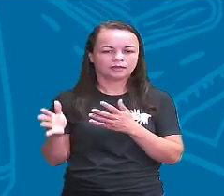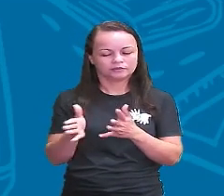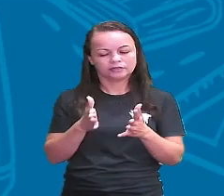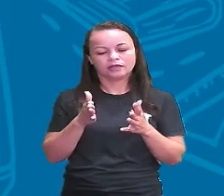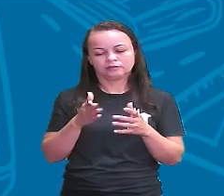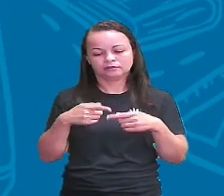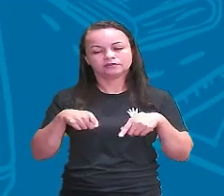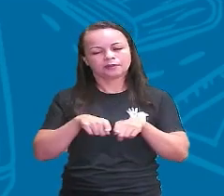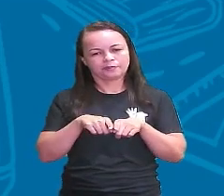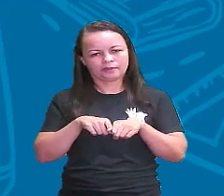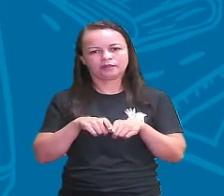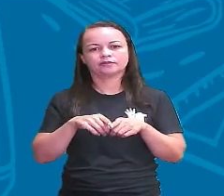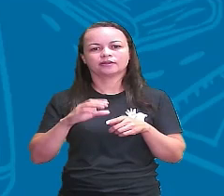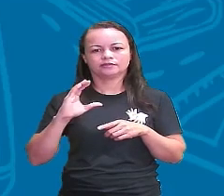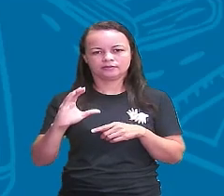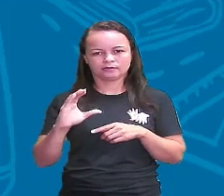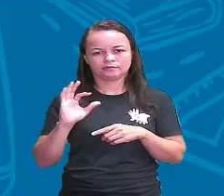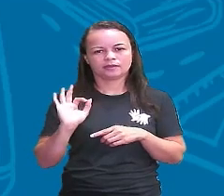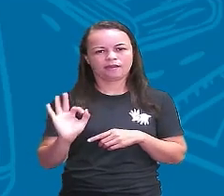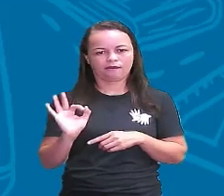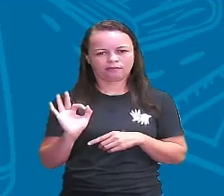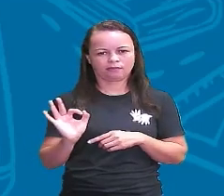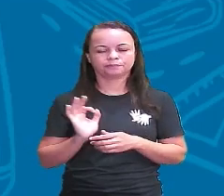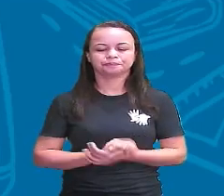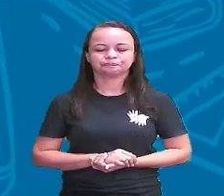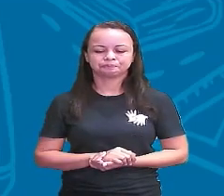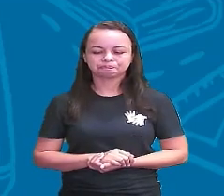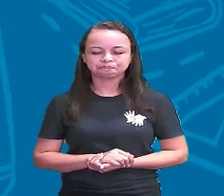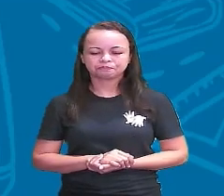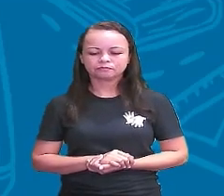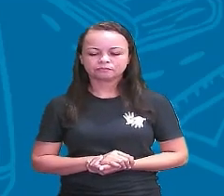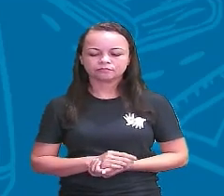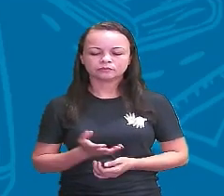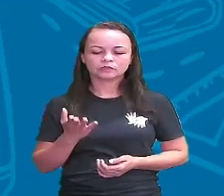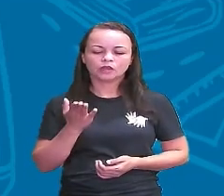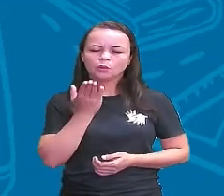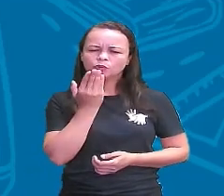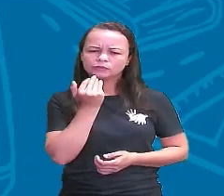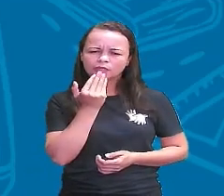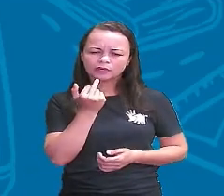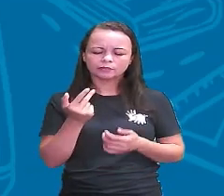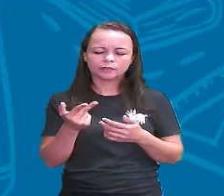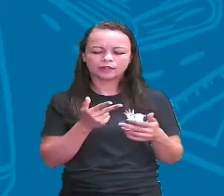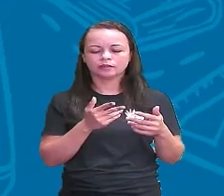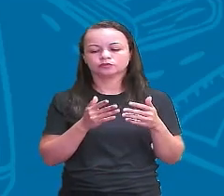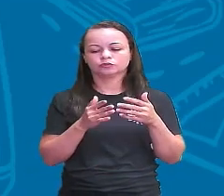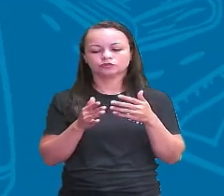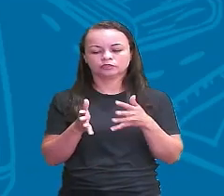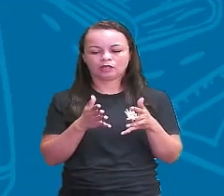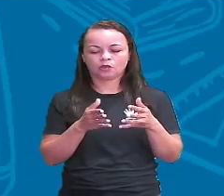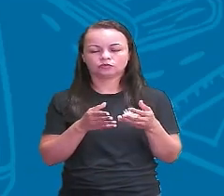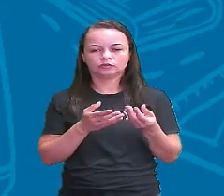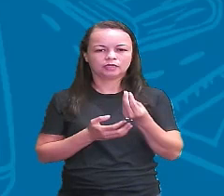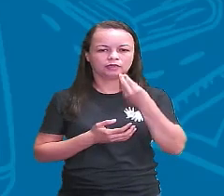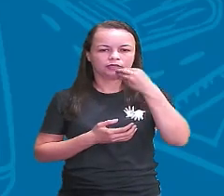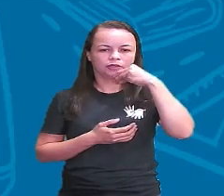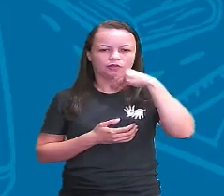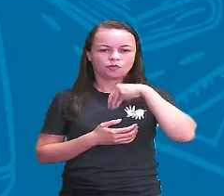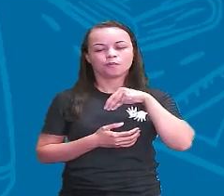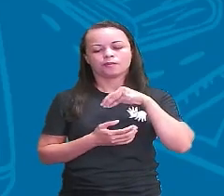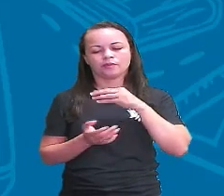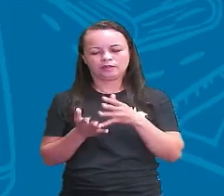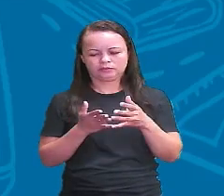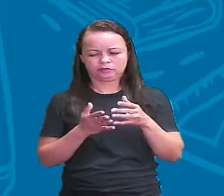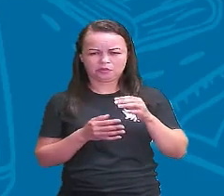está certa, tá certo? Outra questão, os alimentos, ao serem ingeridos, não